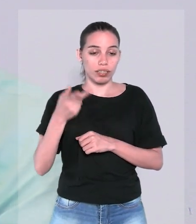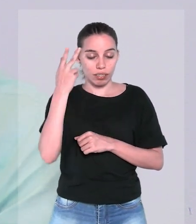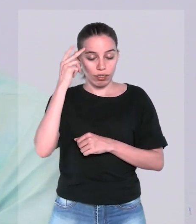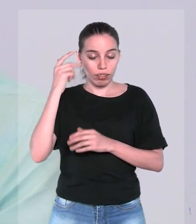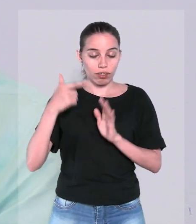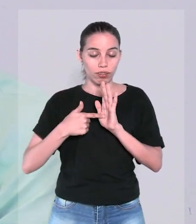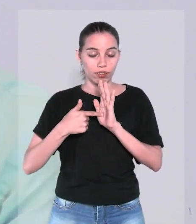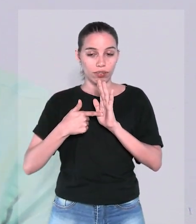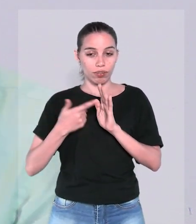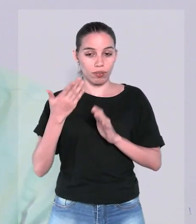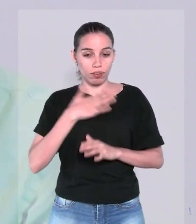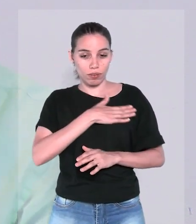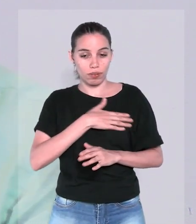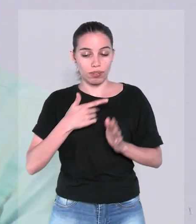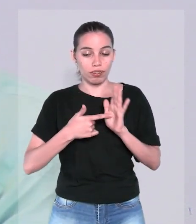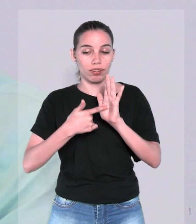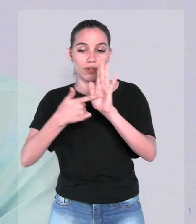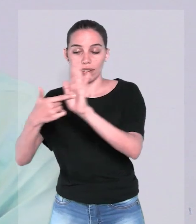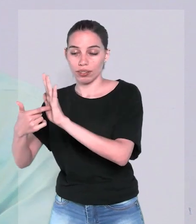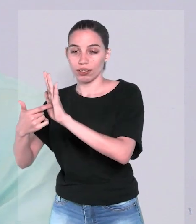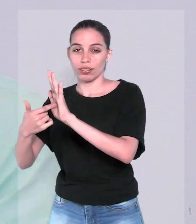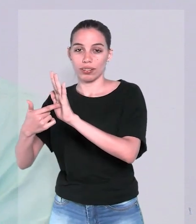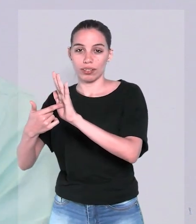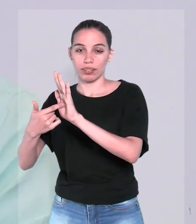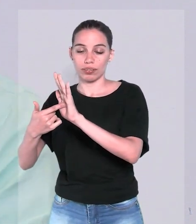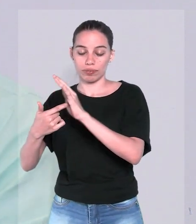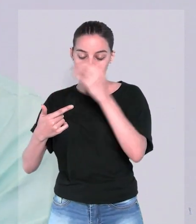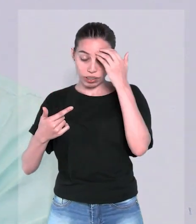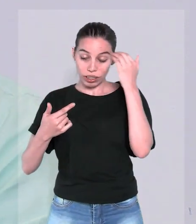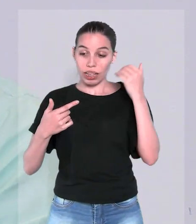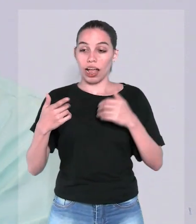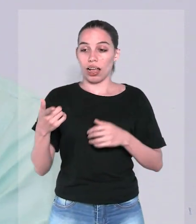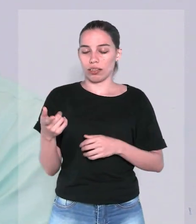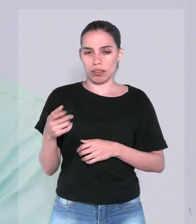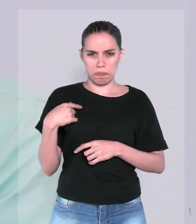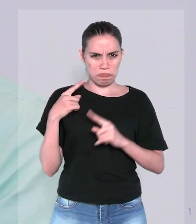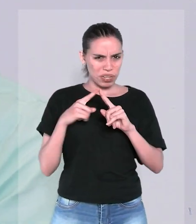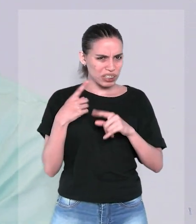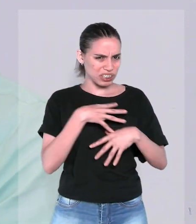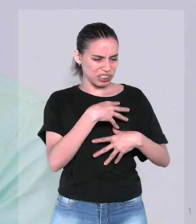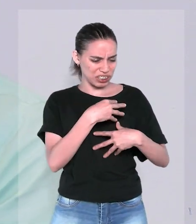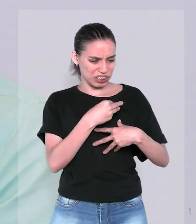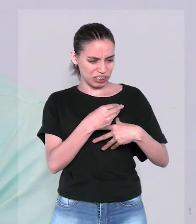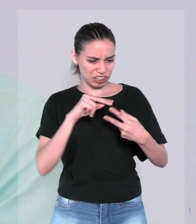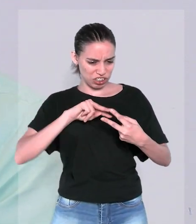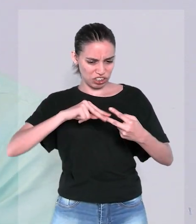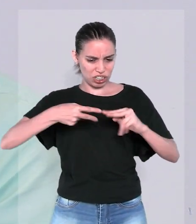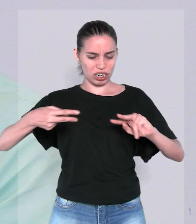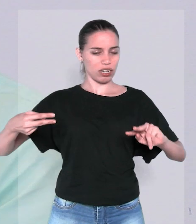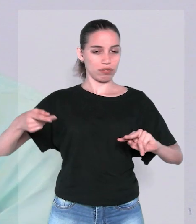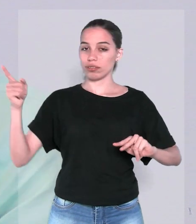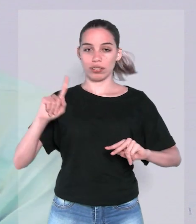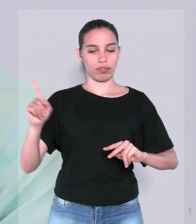adolescentes coringa, jovens coringa. O que é coringa? Coringa é a personagem do Batman.